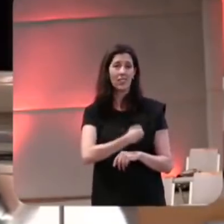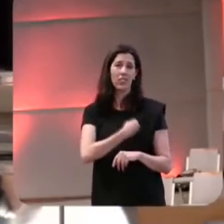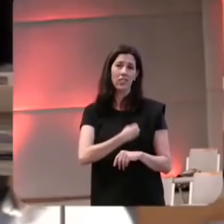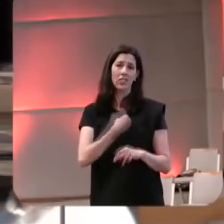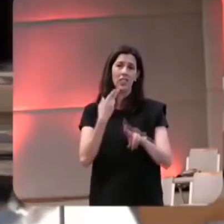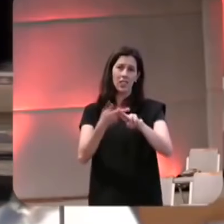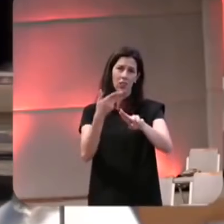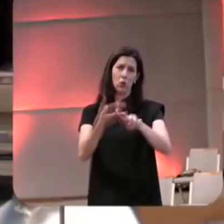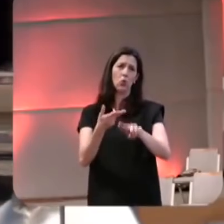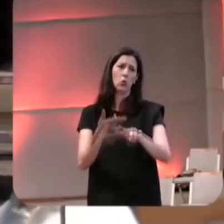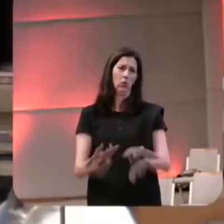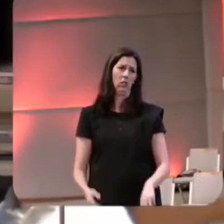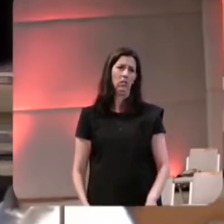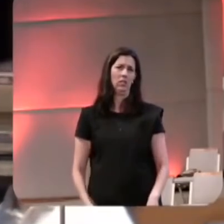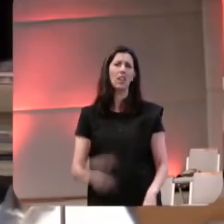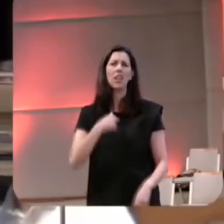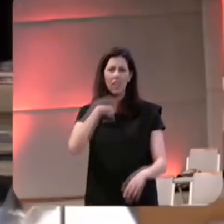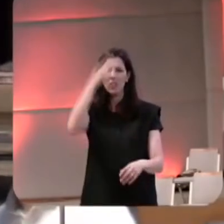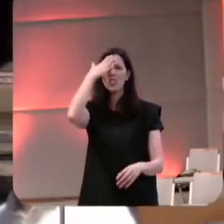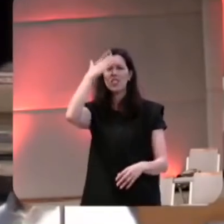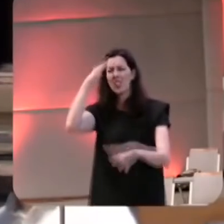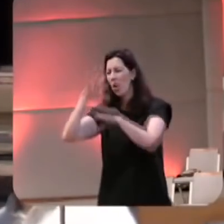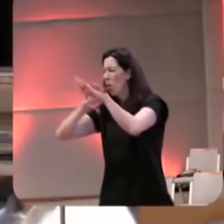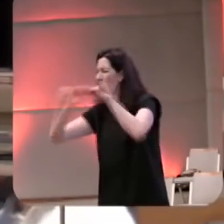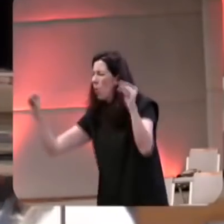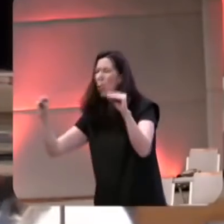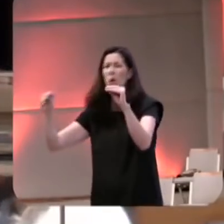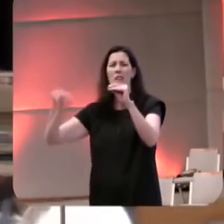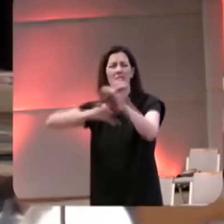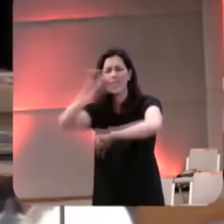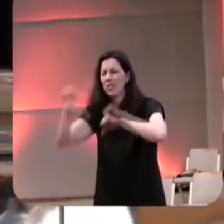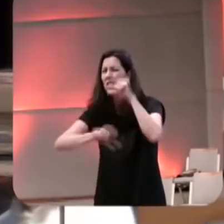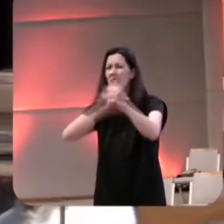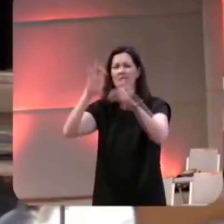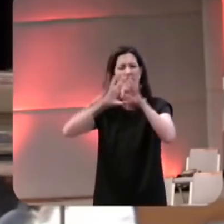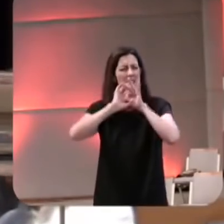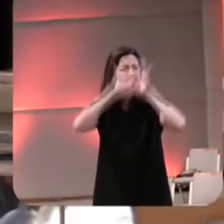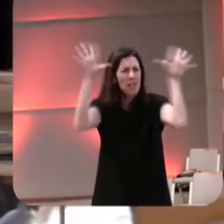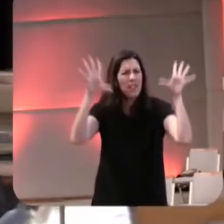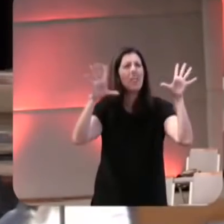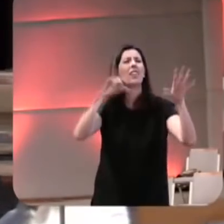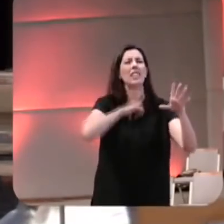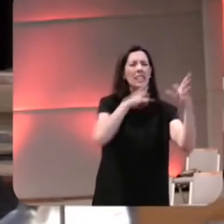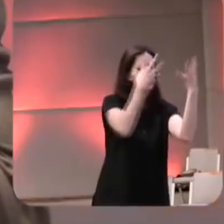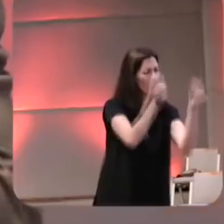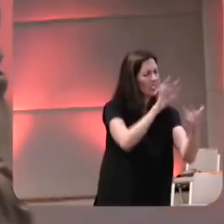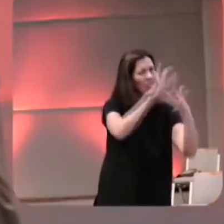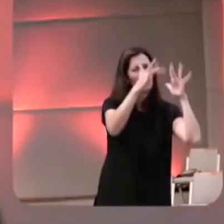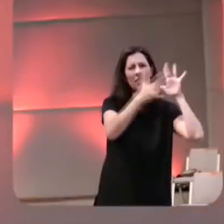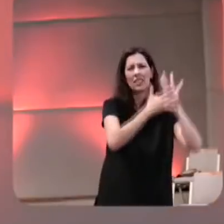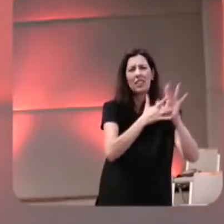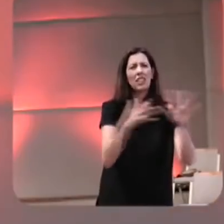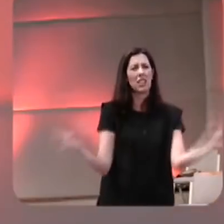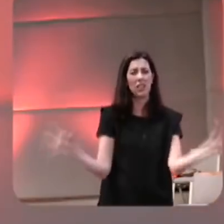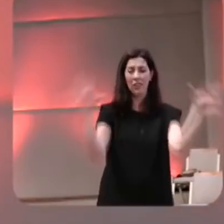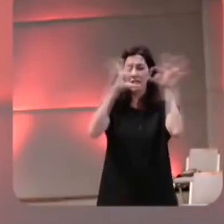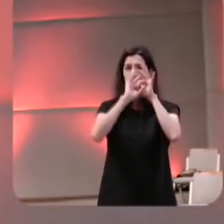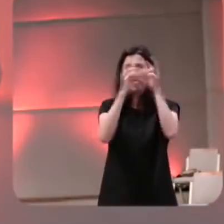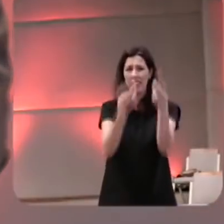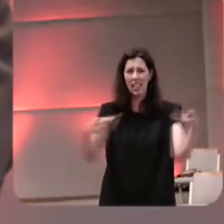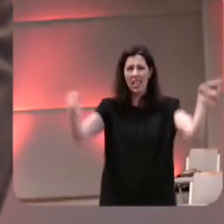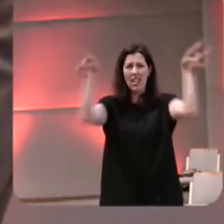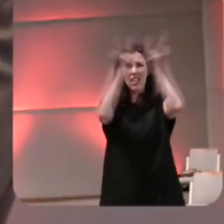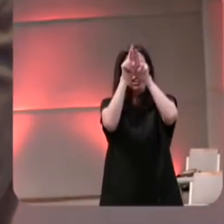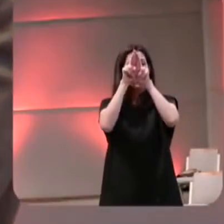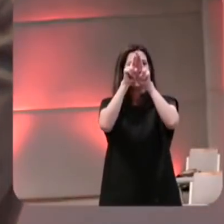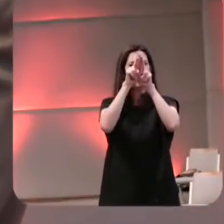haver transformação, vai haver cura, vai haver libertação, vai haver conversão, vai haver reconciliação entre pais